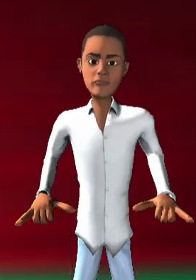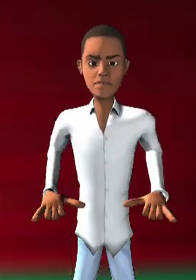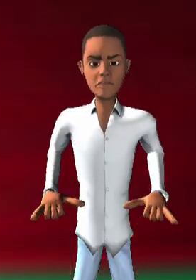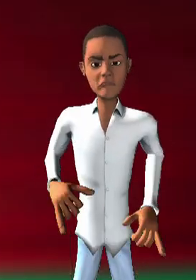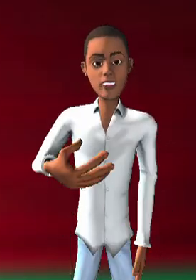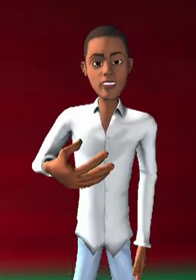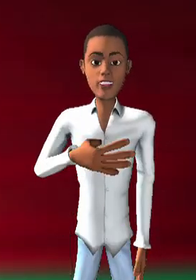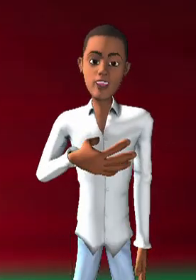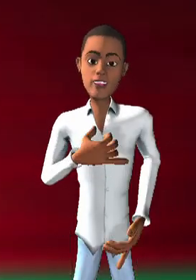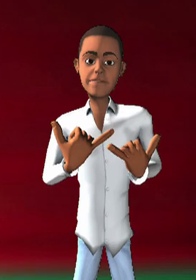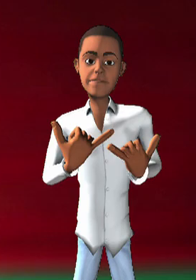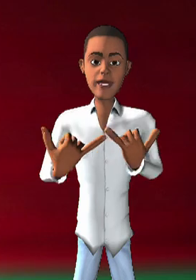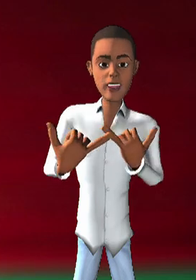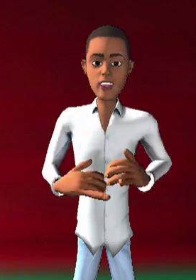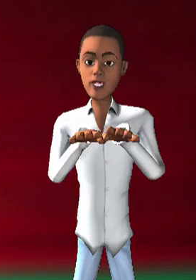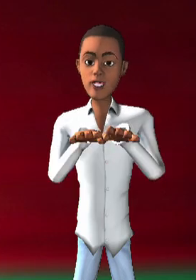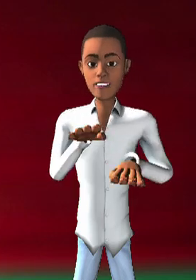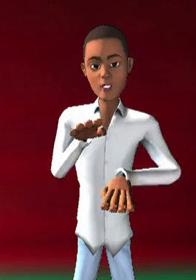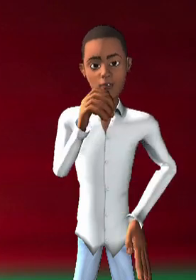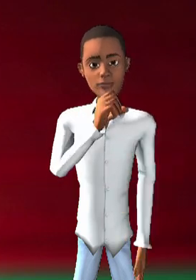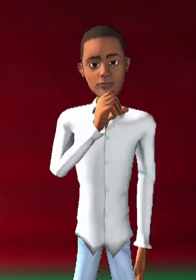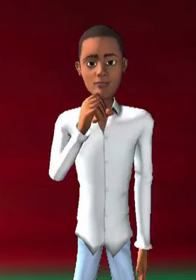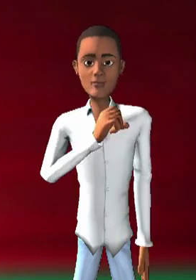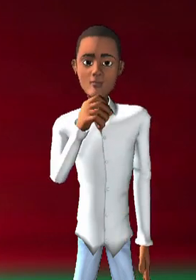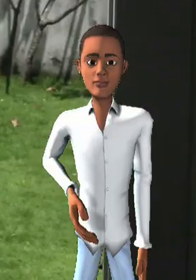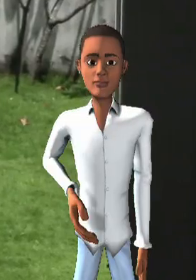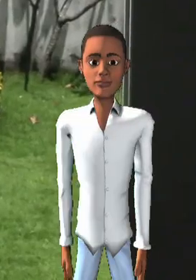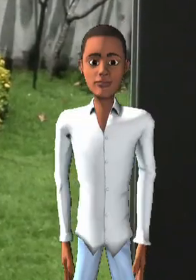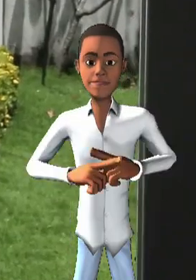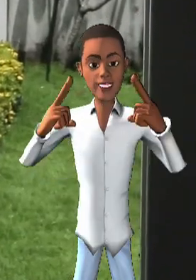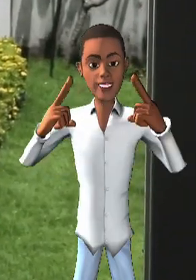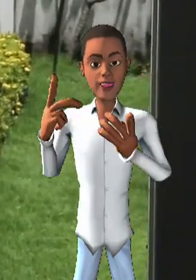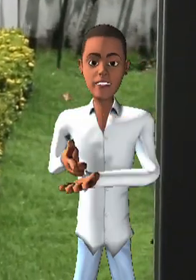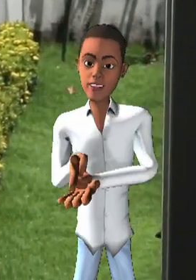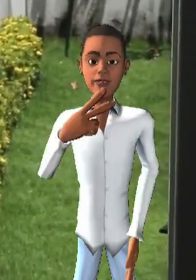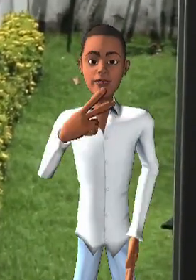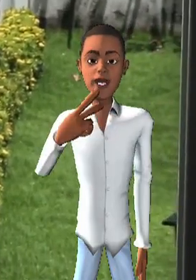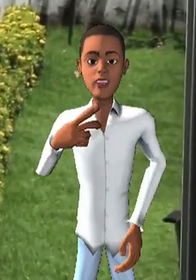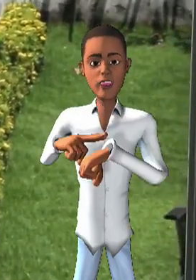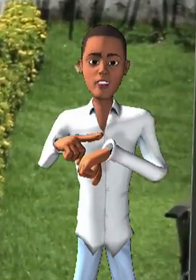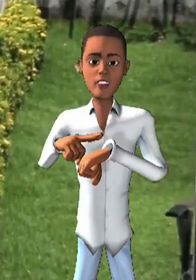com aquilo, né? Ele vai se achar que é menos, né? Que ficou para trás. Tá? E é o que eu digo, é um